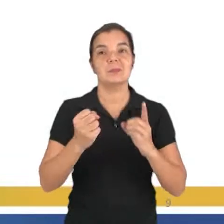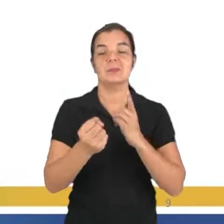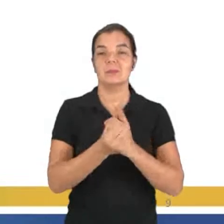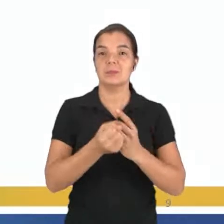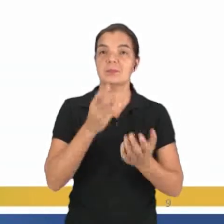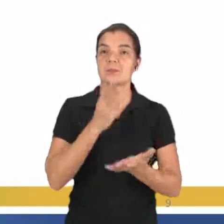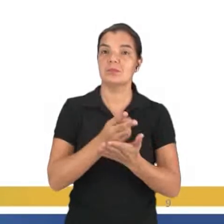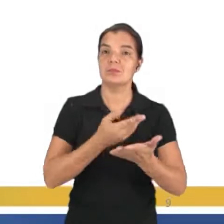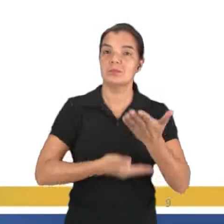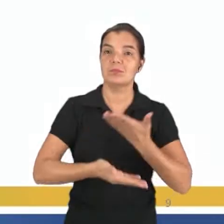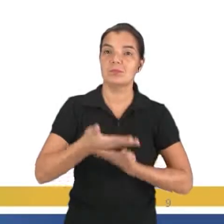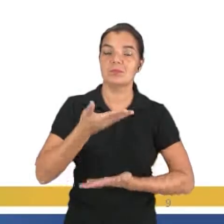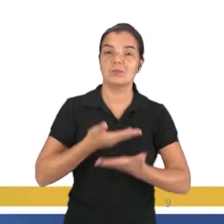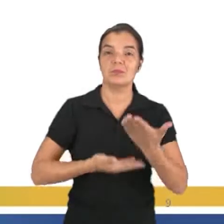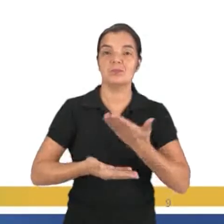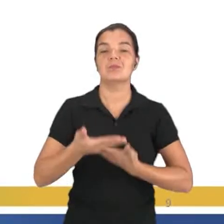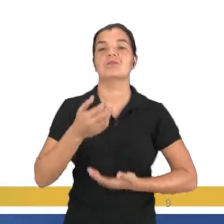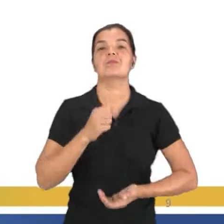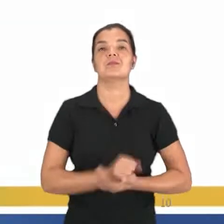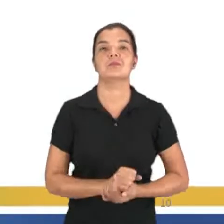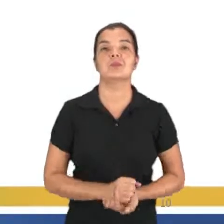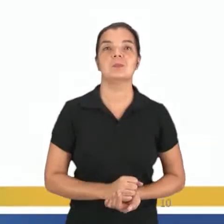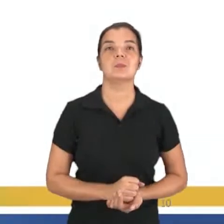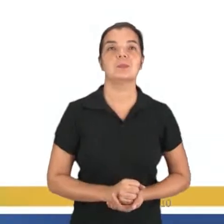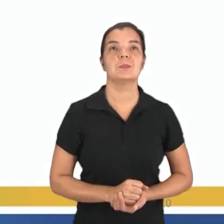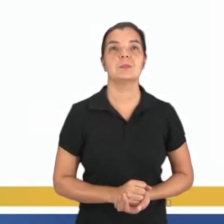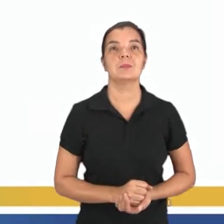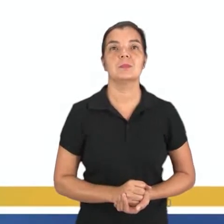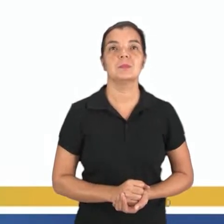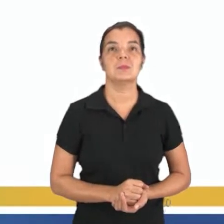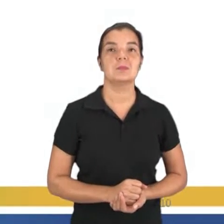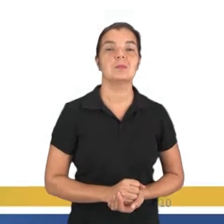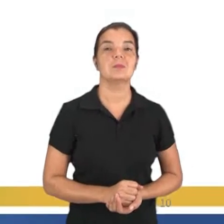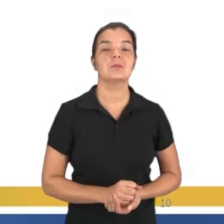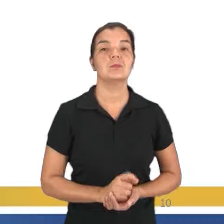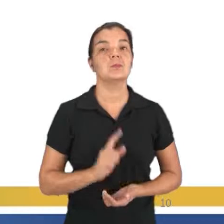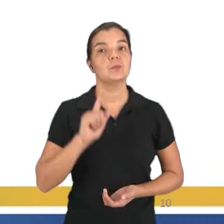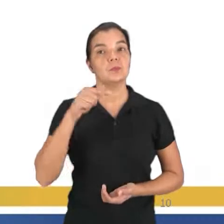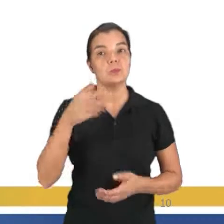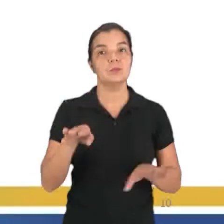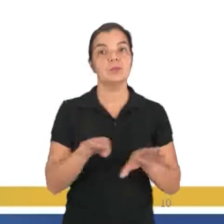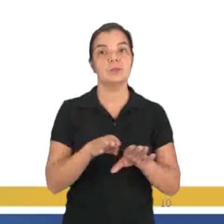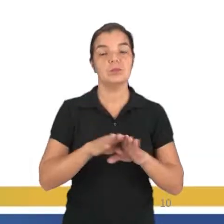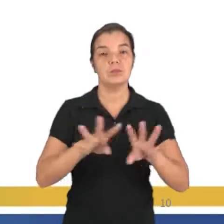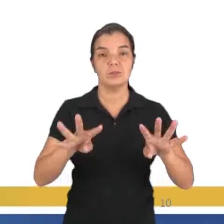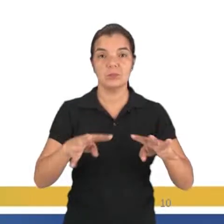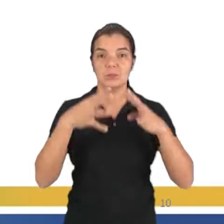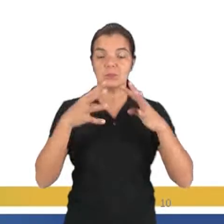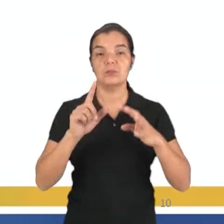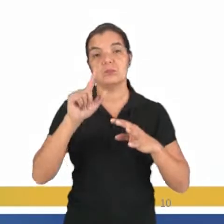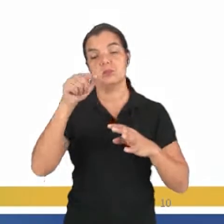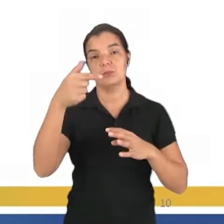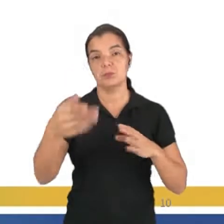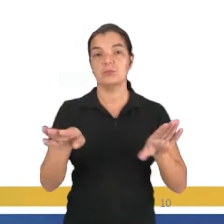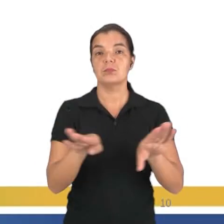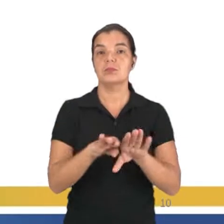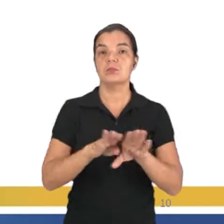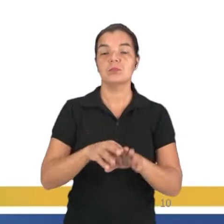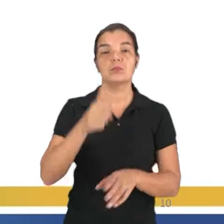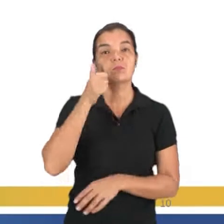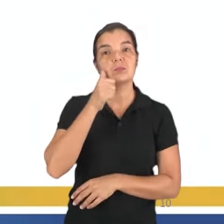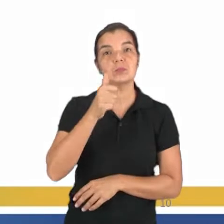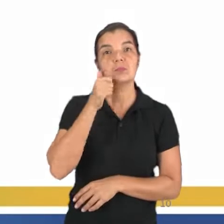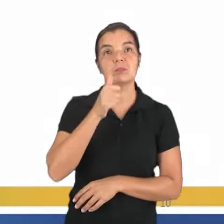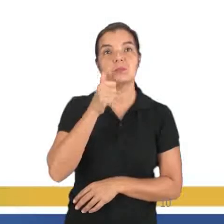estão sempre relacionados uns com os outros. Outro termo que queremos chamar a atenção, ou outro indicativo, é a